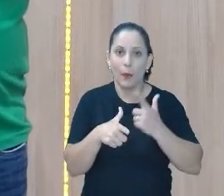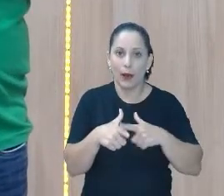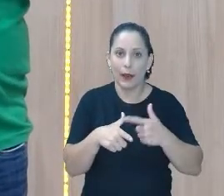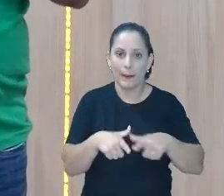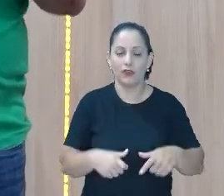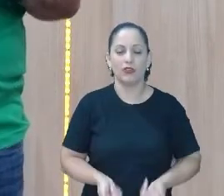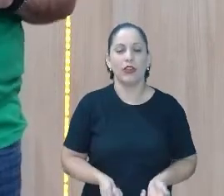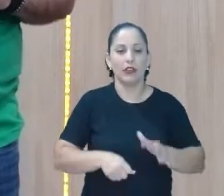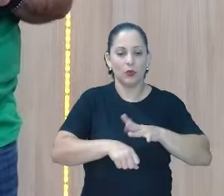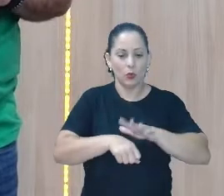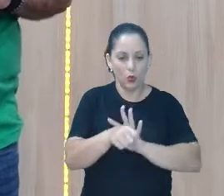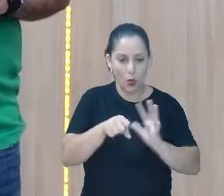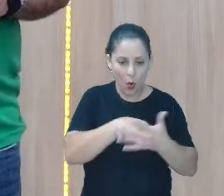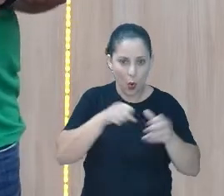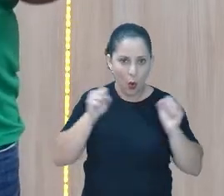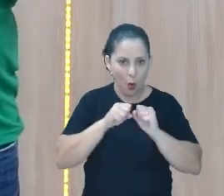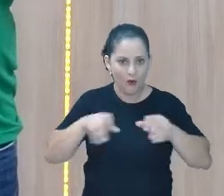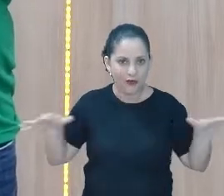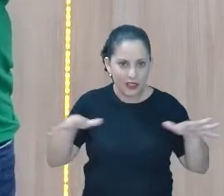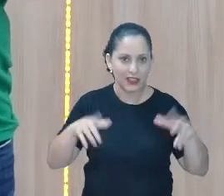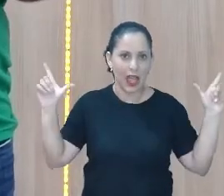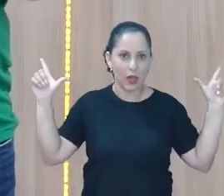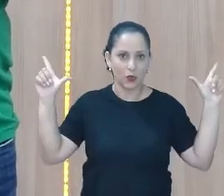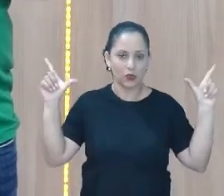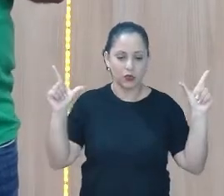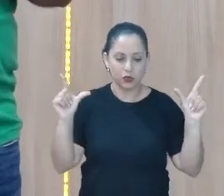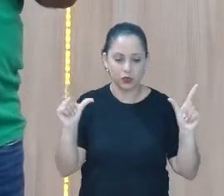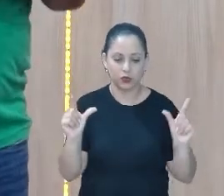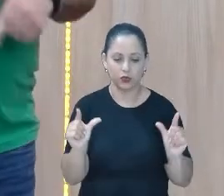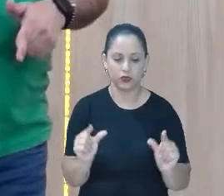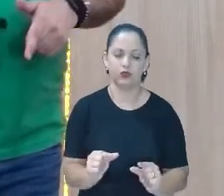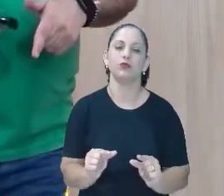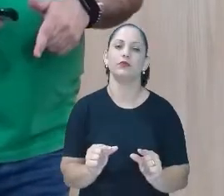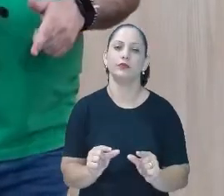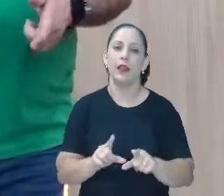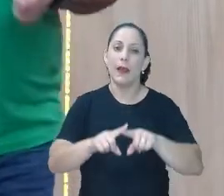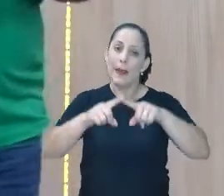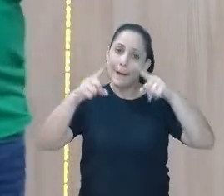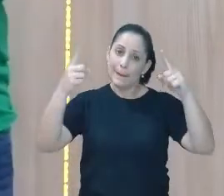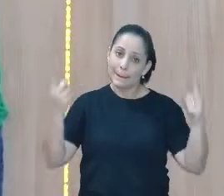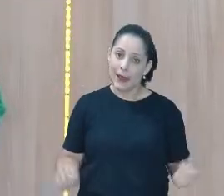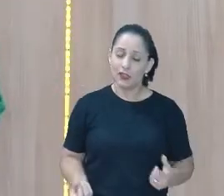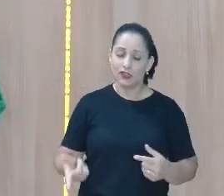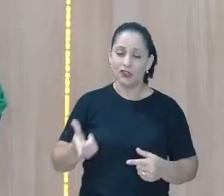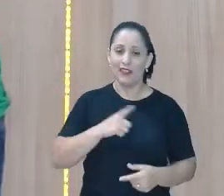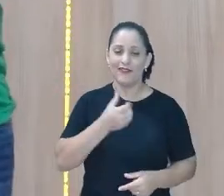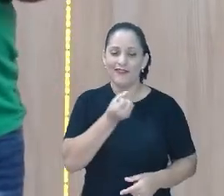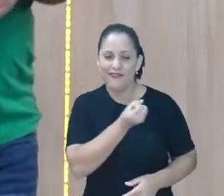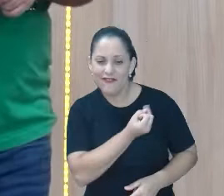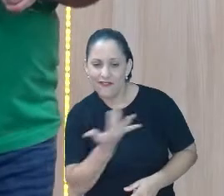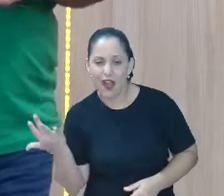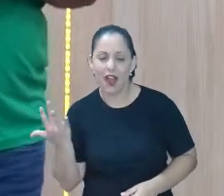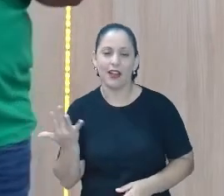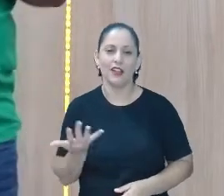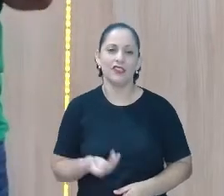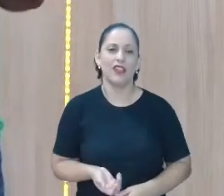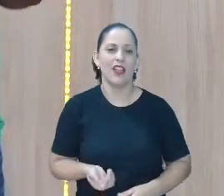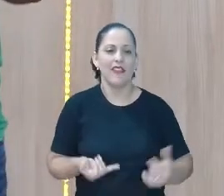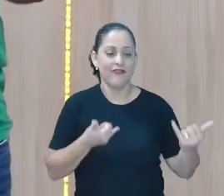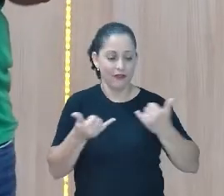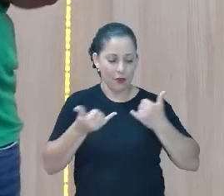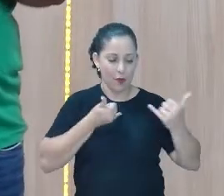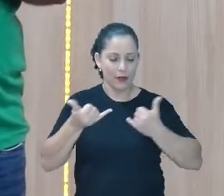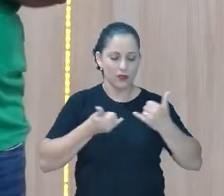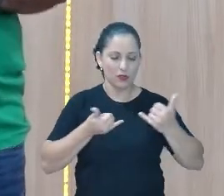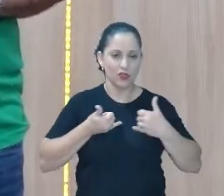estão reduzindo bastante. Mas circularam e ainda circulam várias notícias falsas referentes